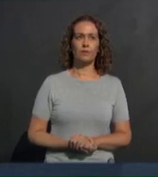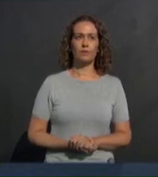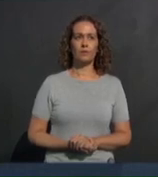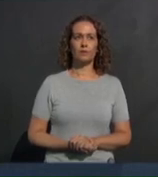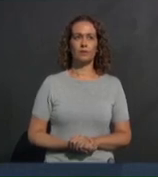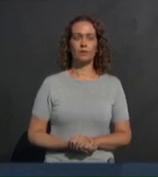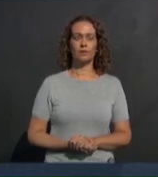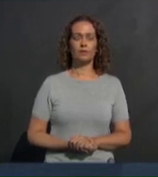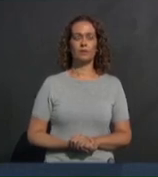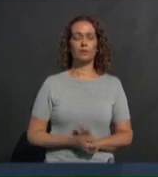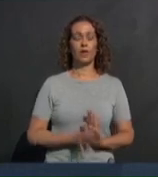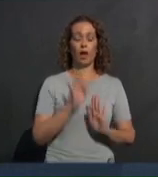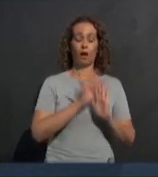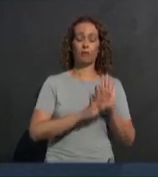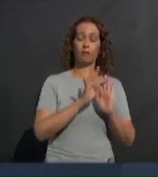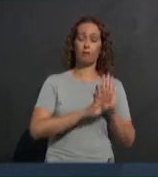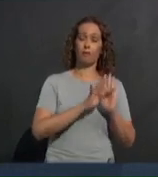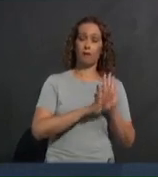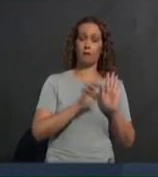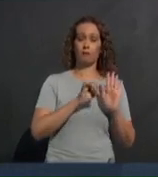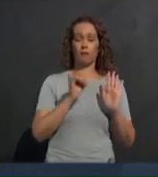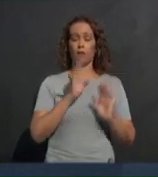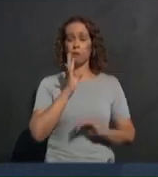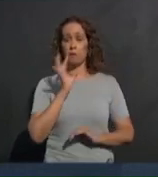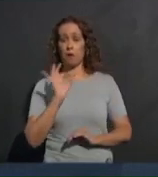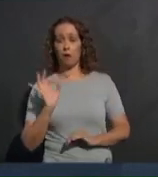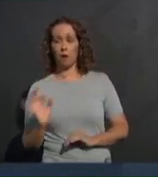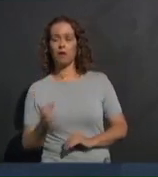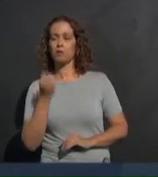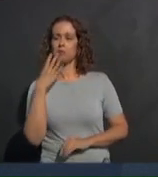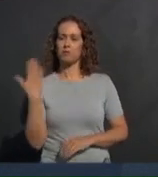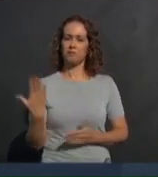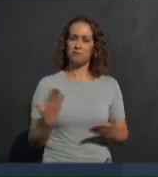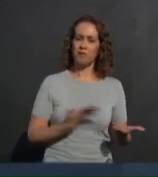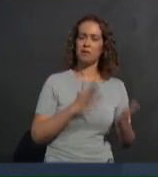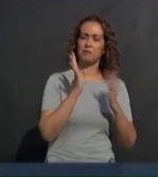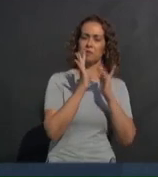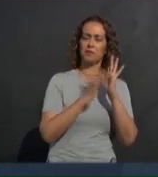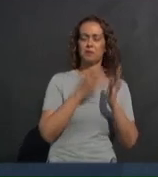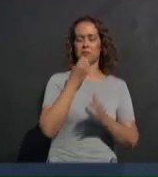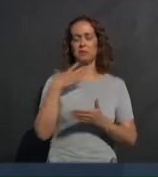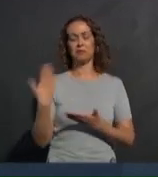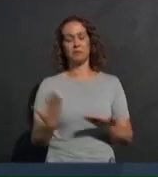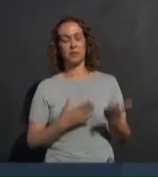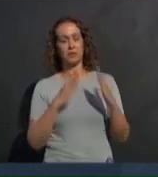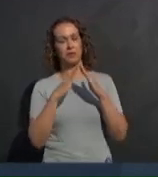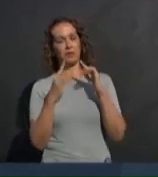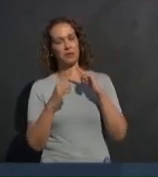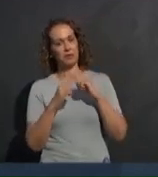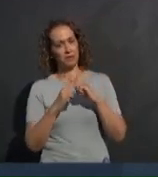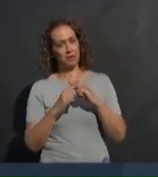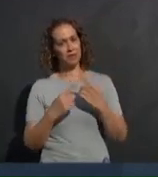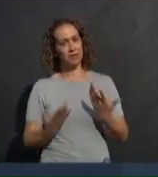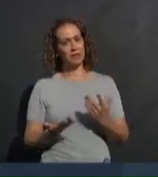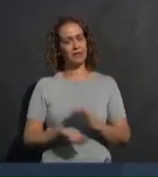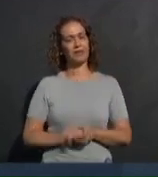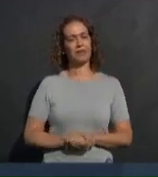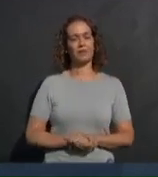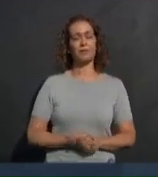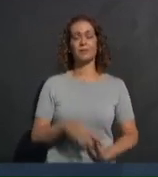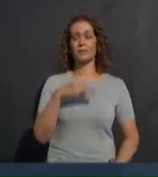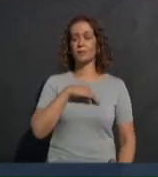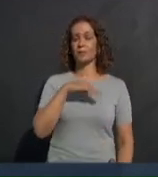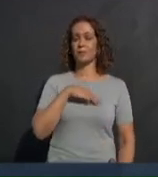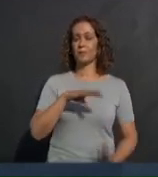Quem não conhecer esse texto aqui, seja bem-vindo à igreja, seja bem-vindo a Jesus, a qualquer coisa.